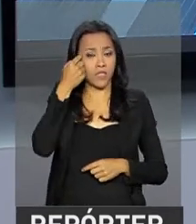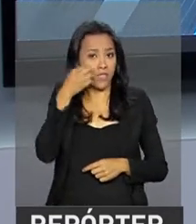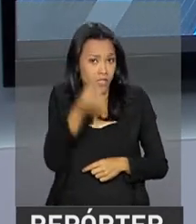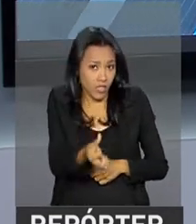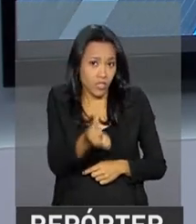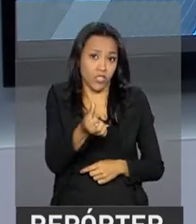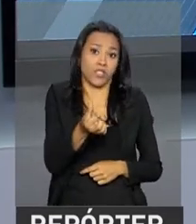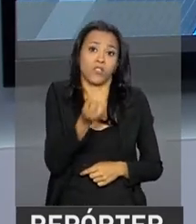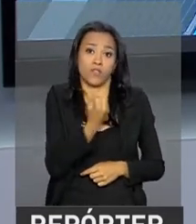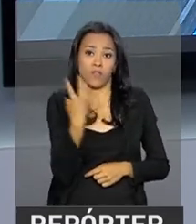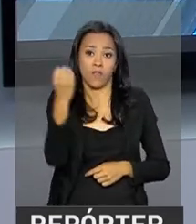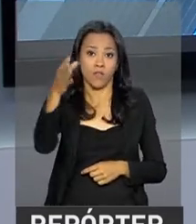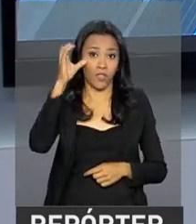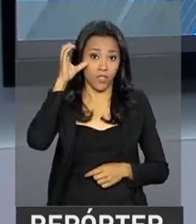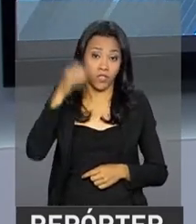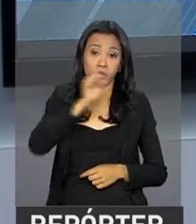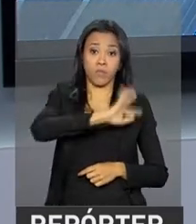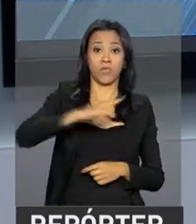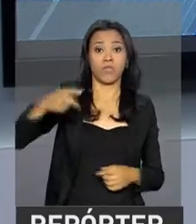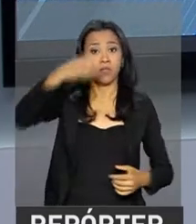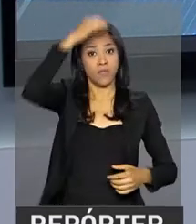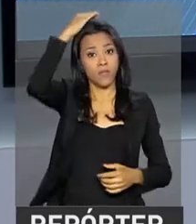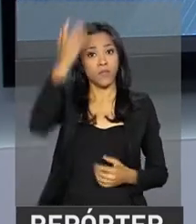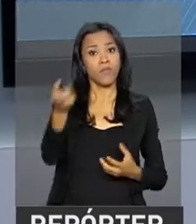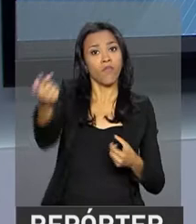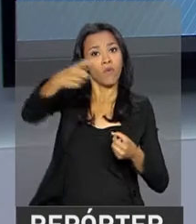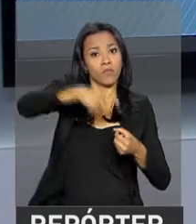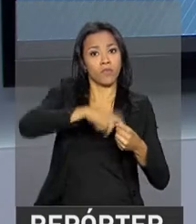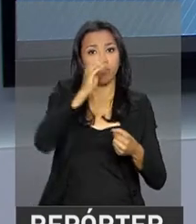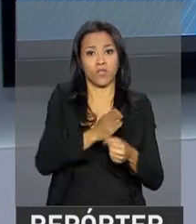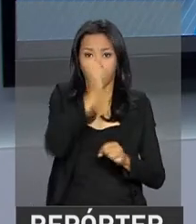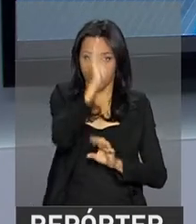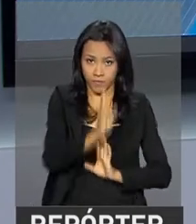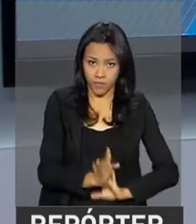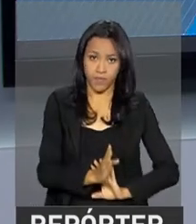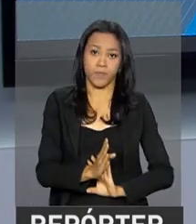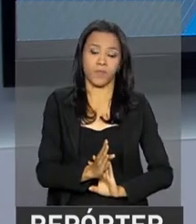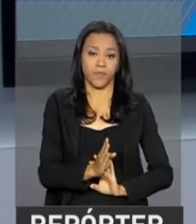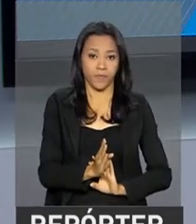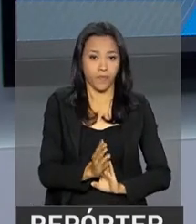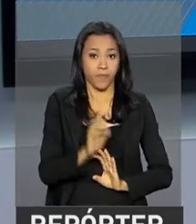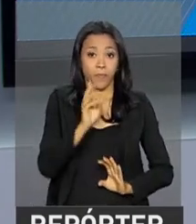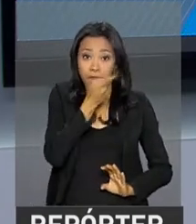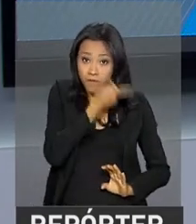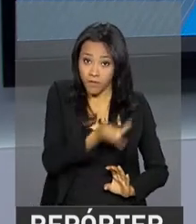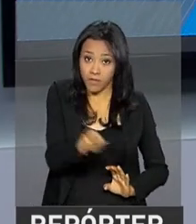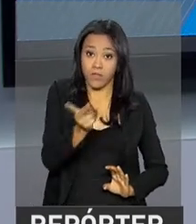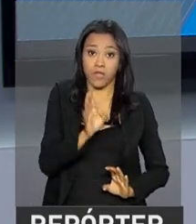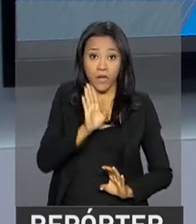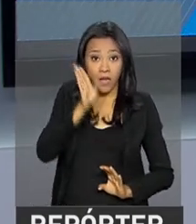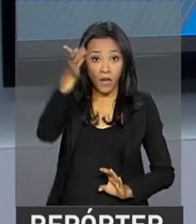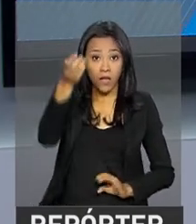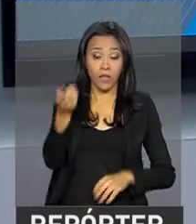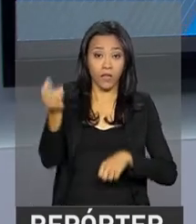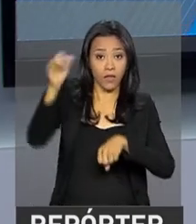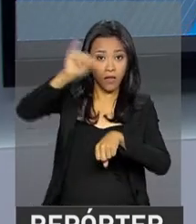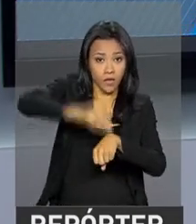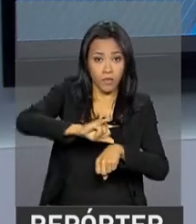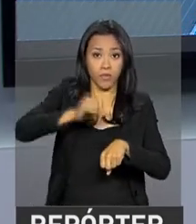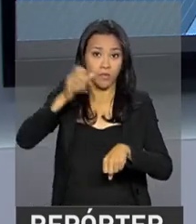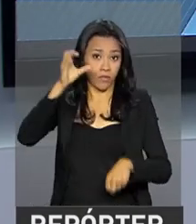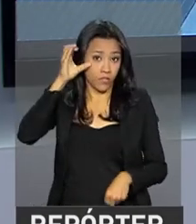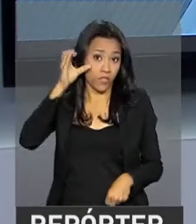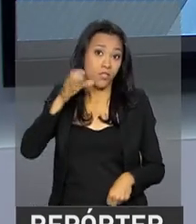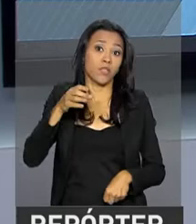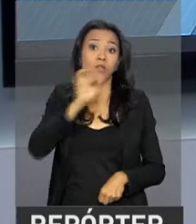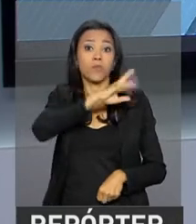à China, o presidente Michel Temer está a caminho de volta ao Brasil. Além da visita de Estado a Pequim, o presidente Temer